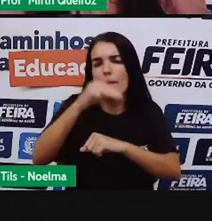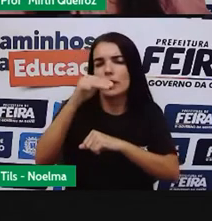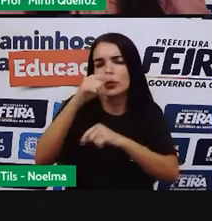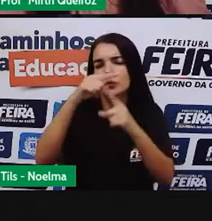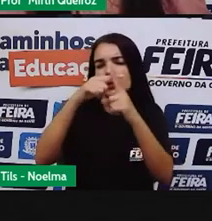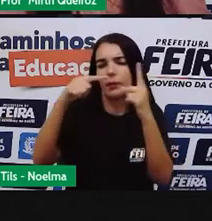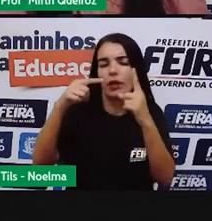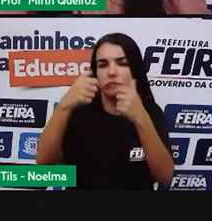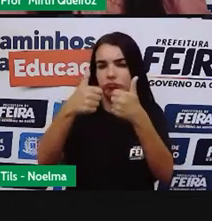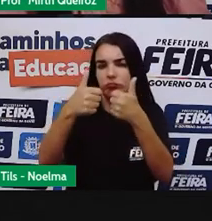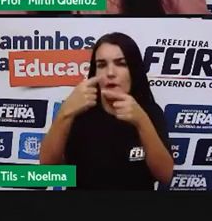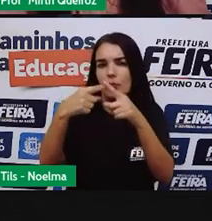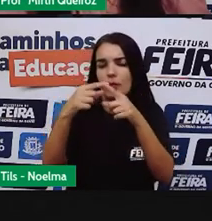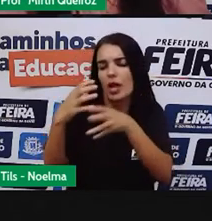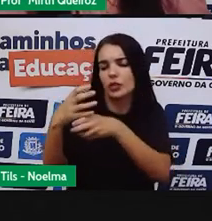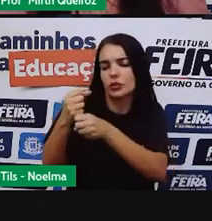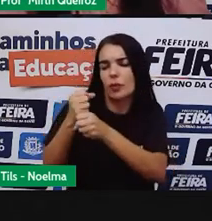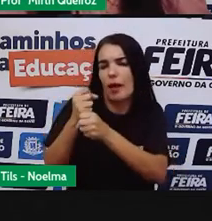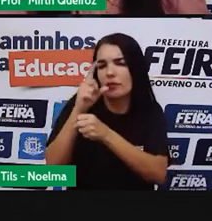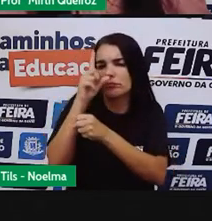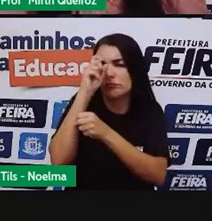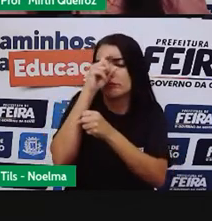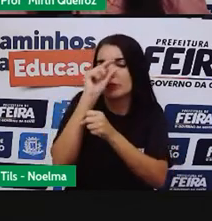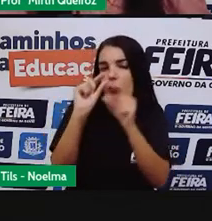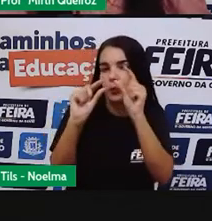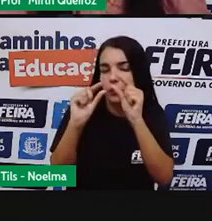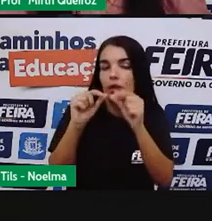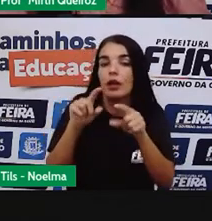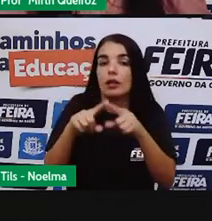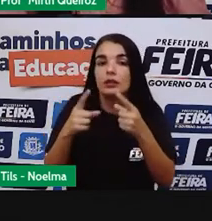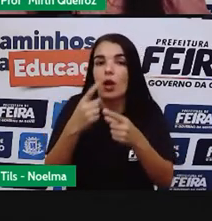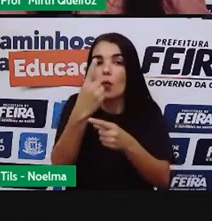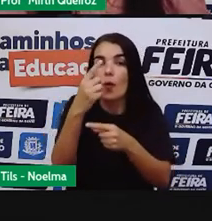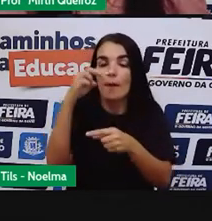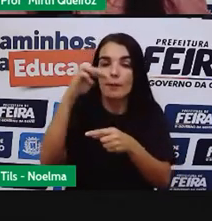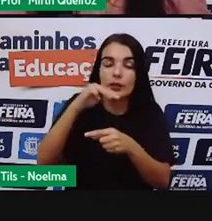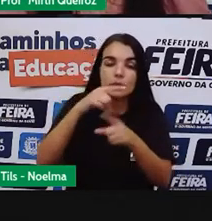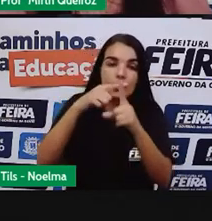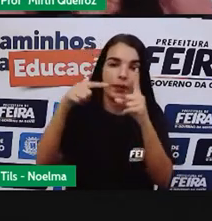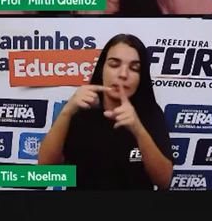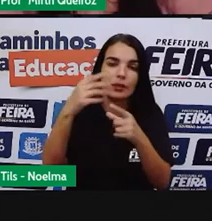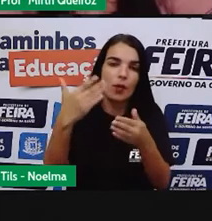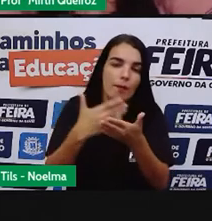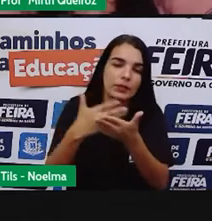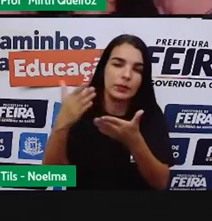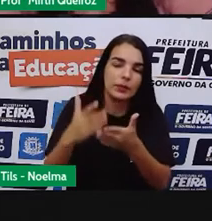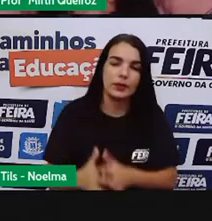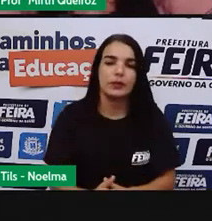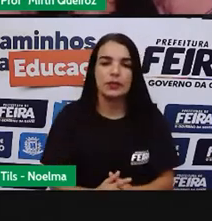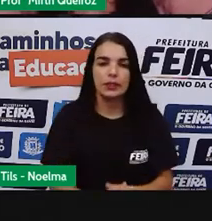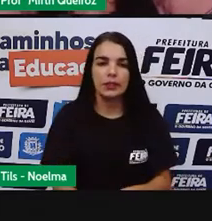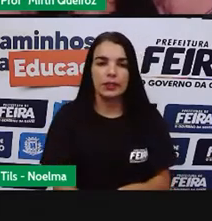é uma continha um pouquinho mais demorada, a prova vai dar 1 minuto e meio, certo? Começou!